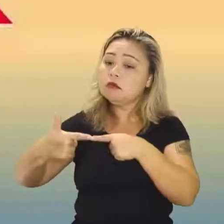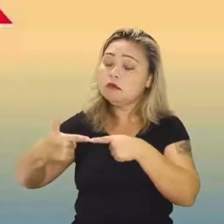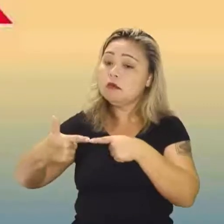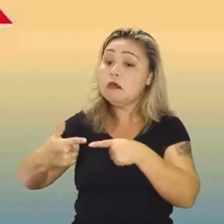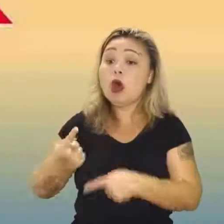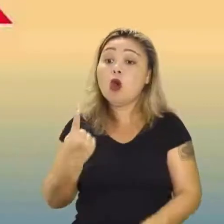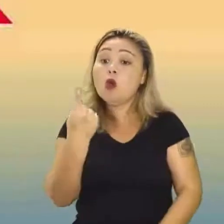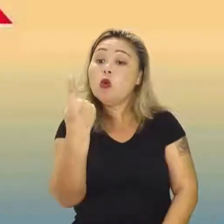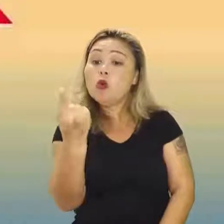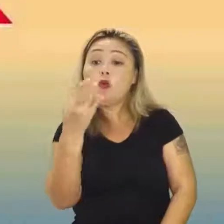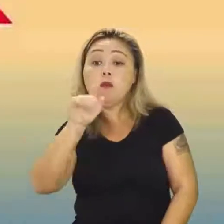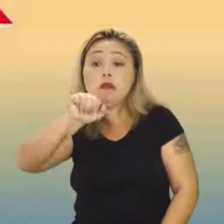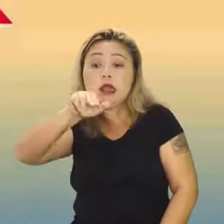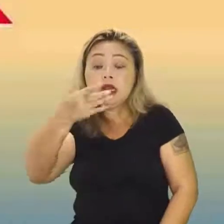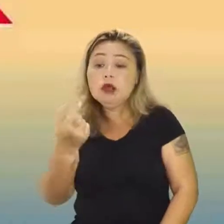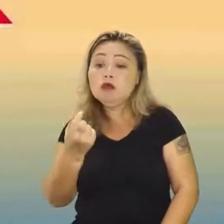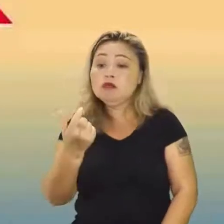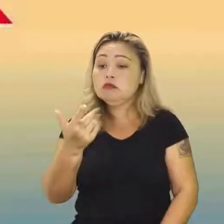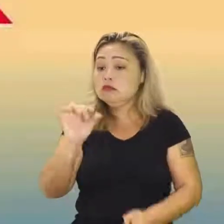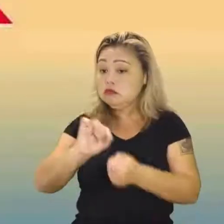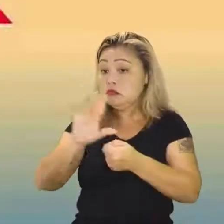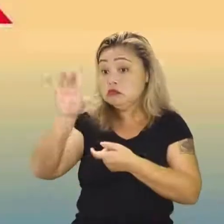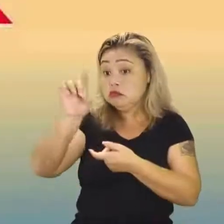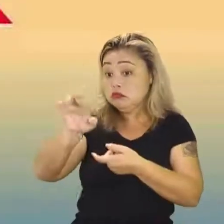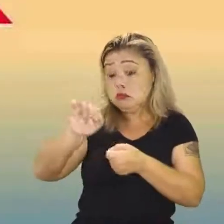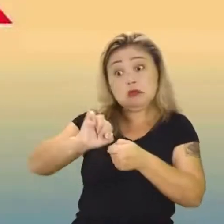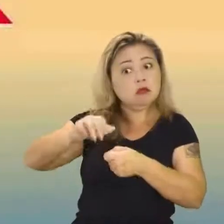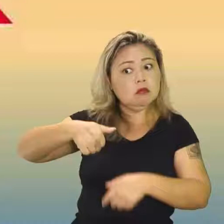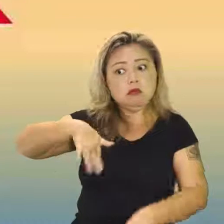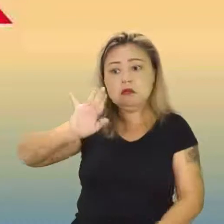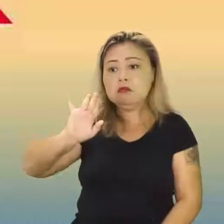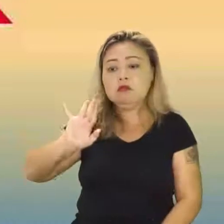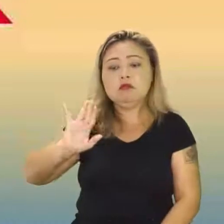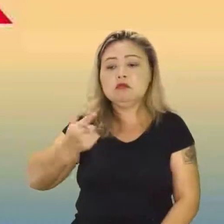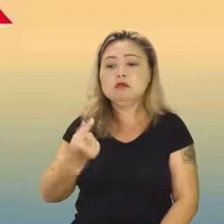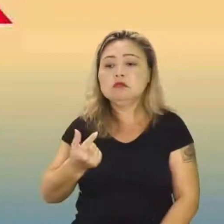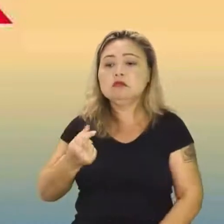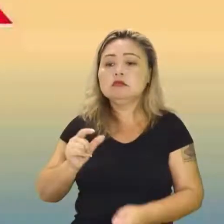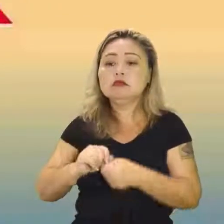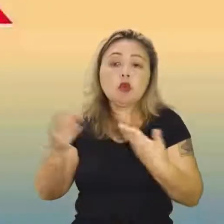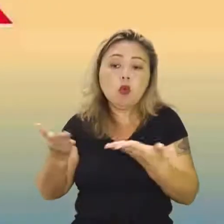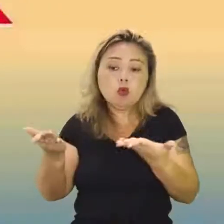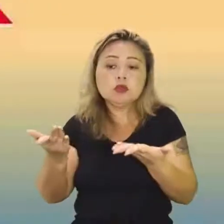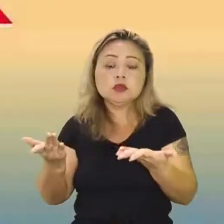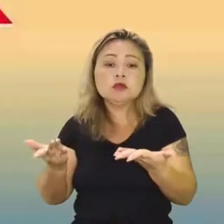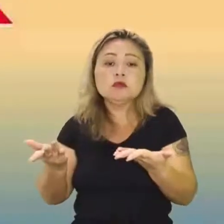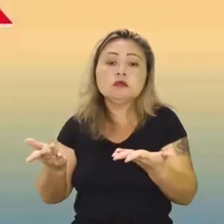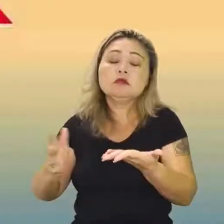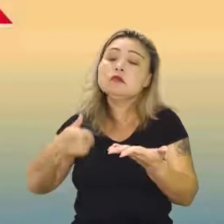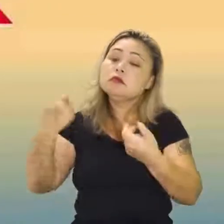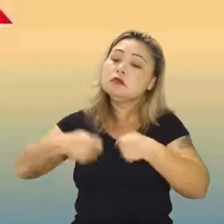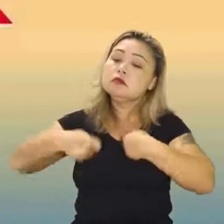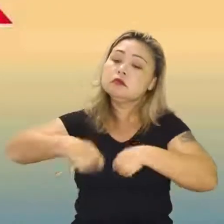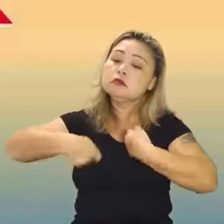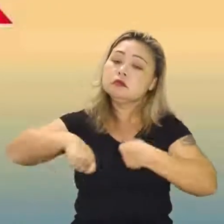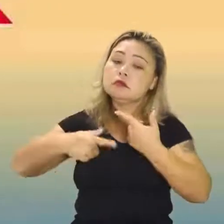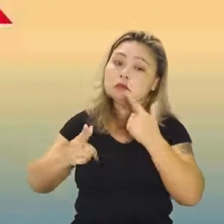quase 1,5 bilhão de dólares naquele momento, era muito mais valor do que vale hoje. Então, ela